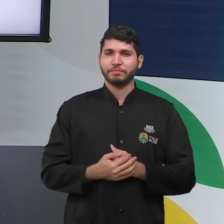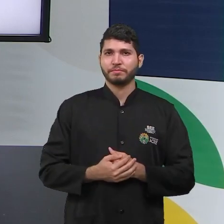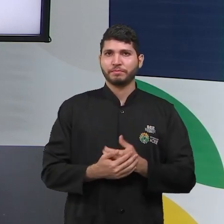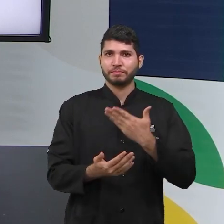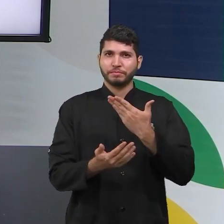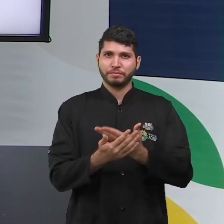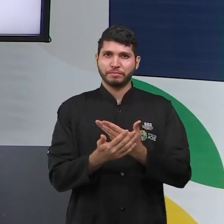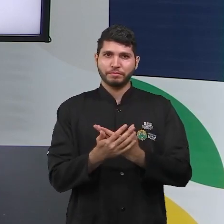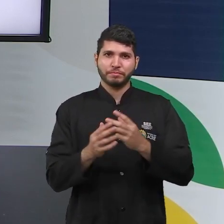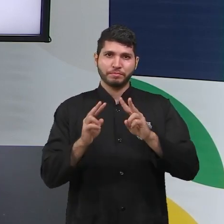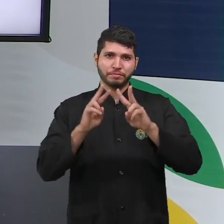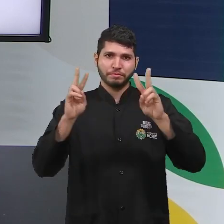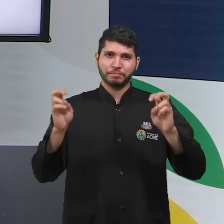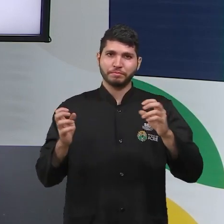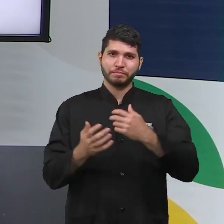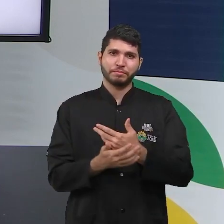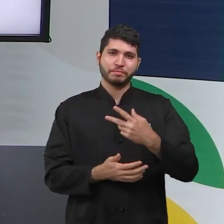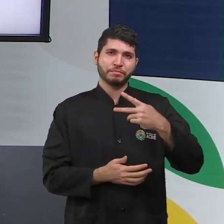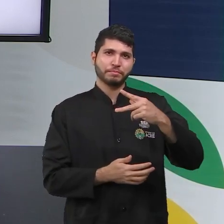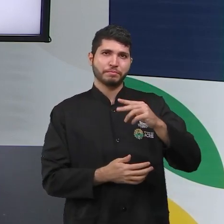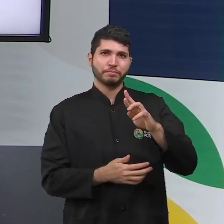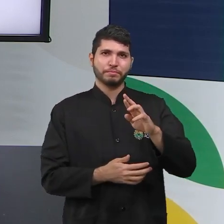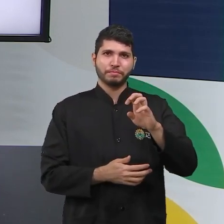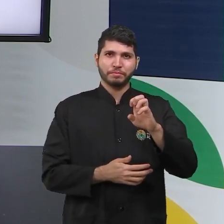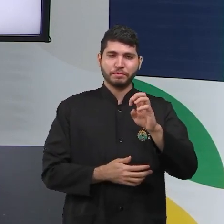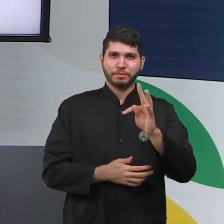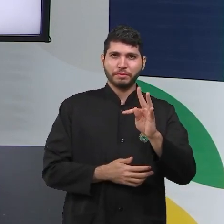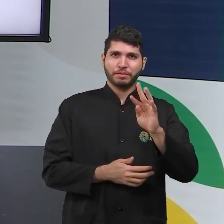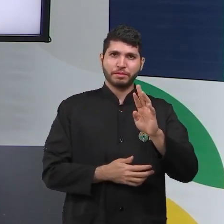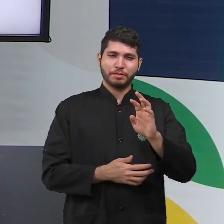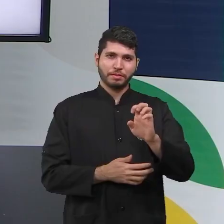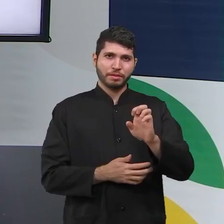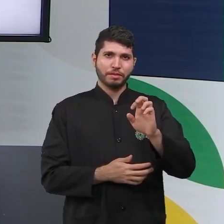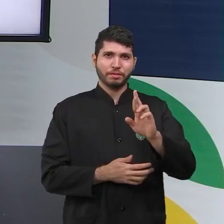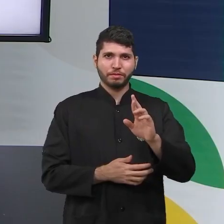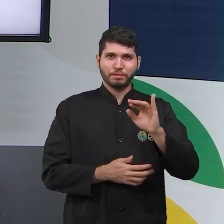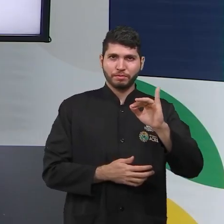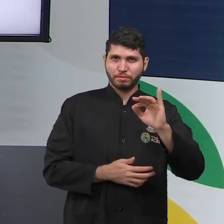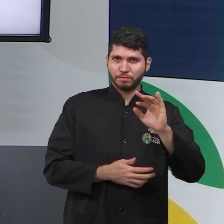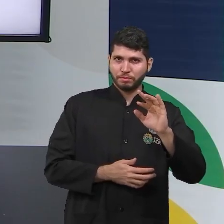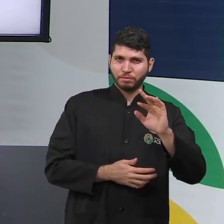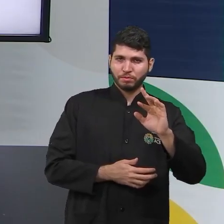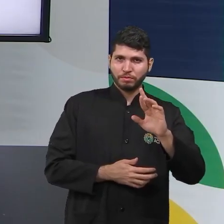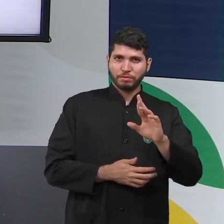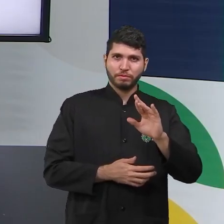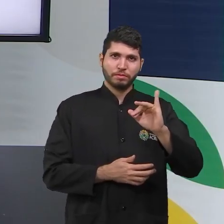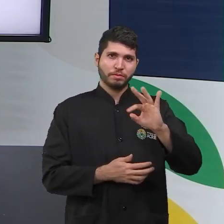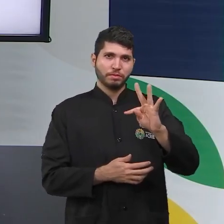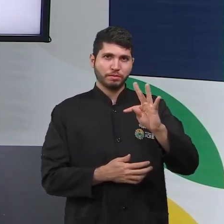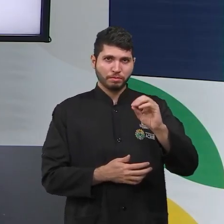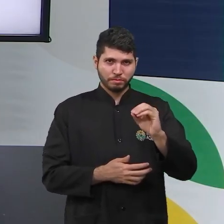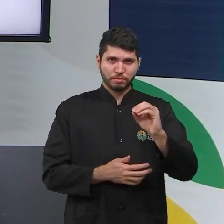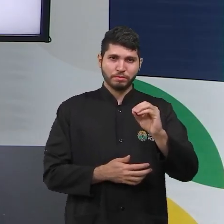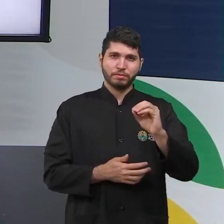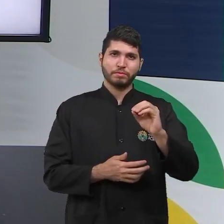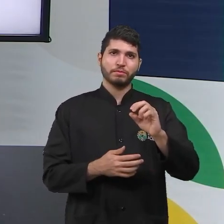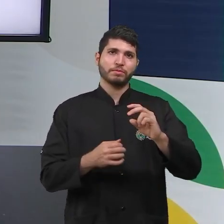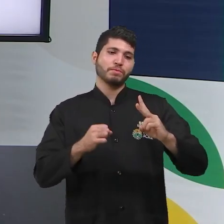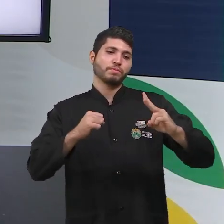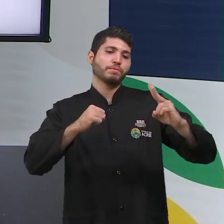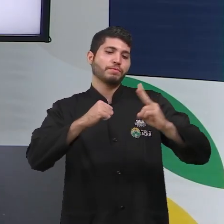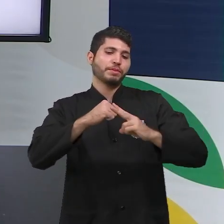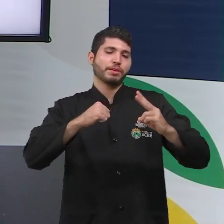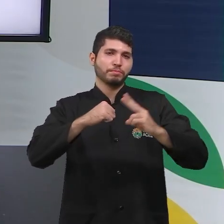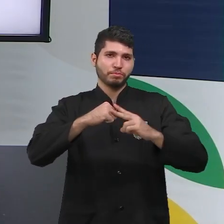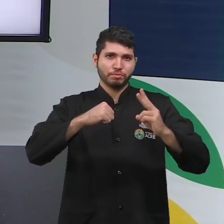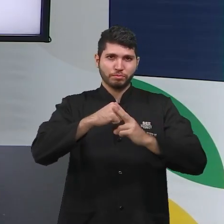a falar acerca de los verbos en el pretérito imperfecto. Então, se pergunta a